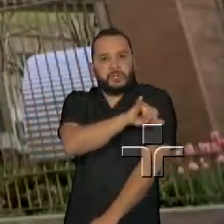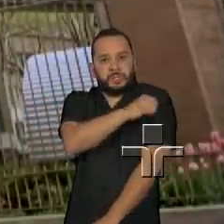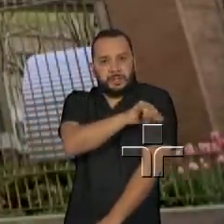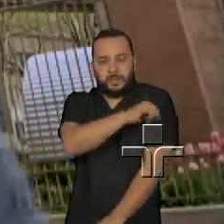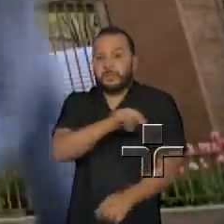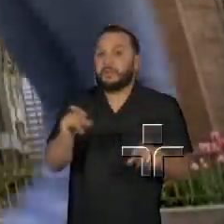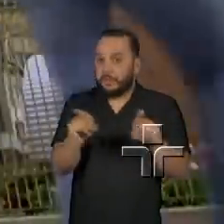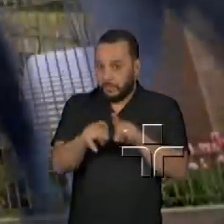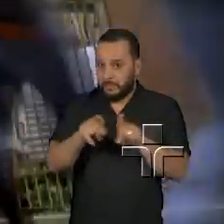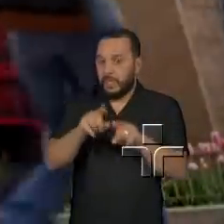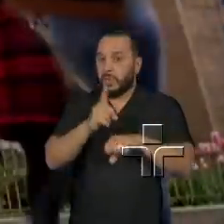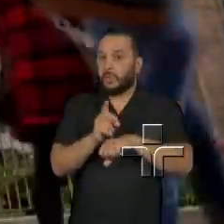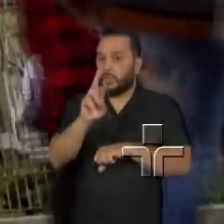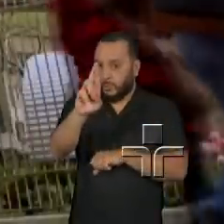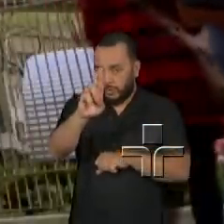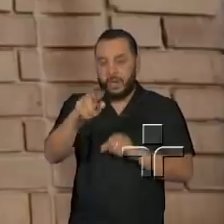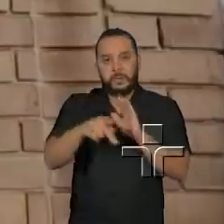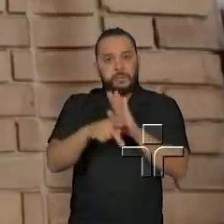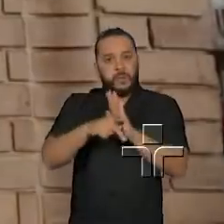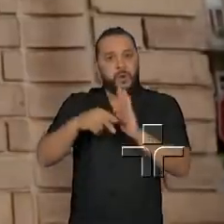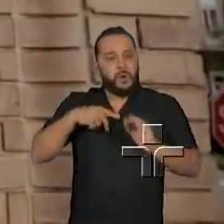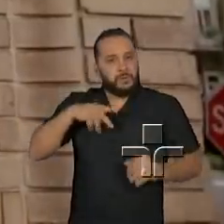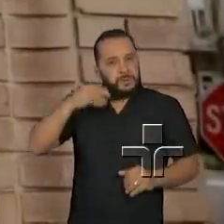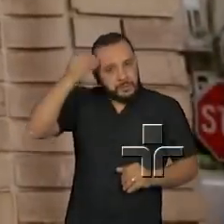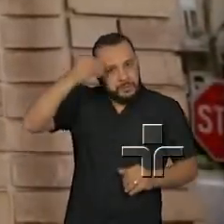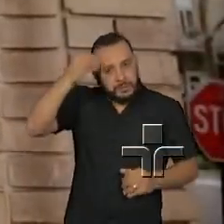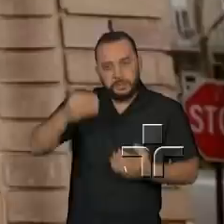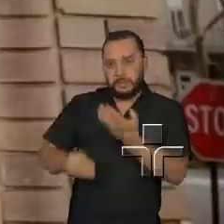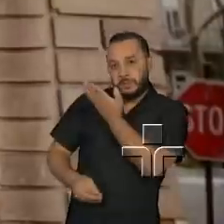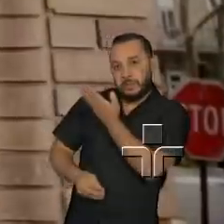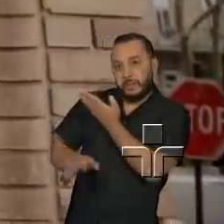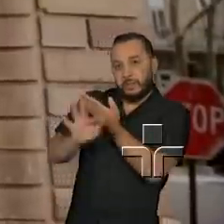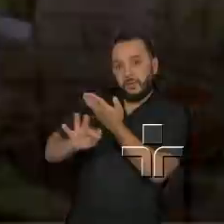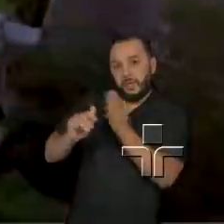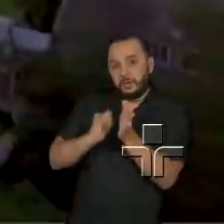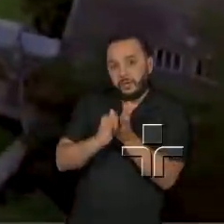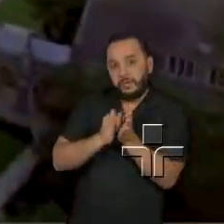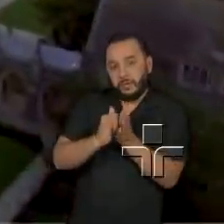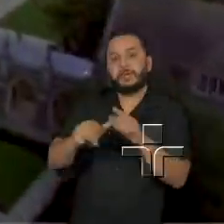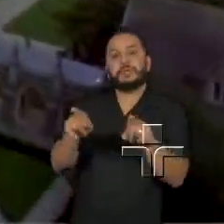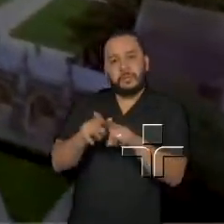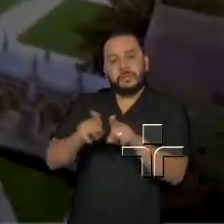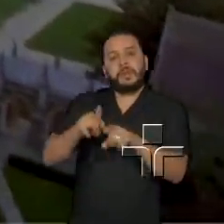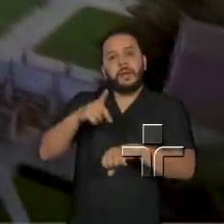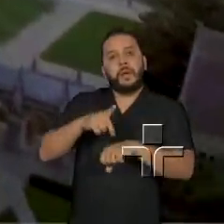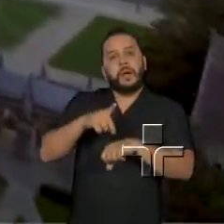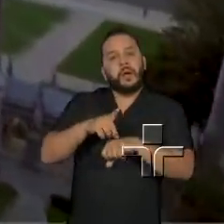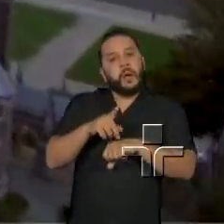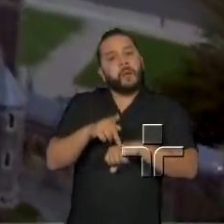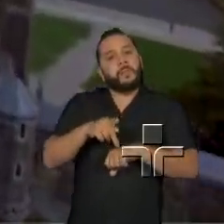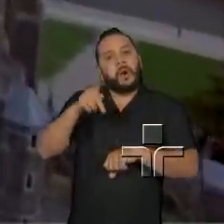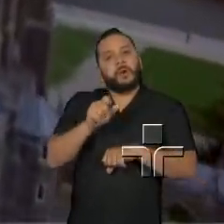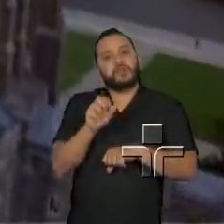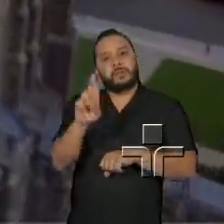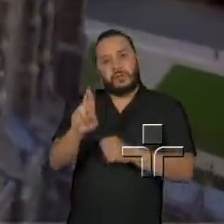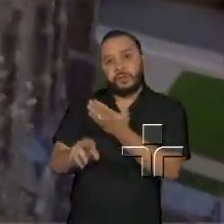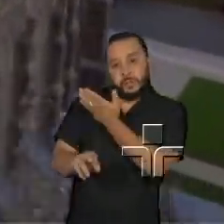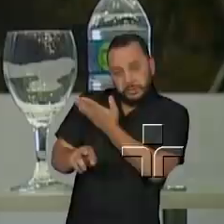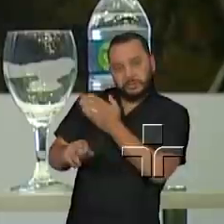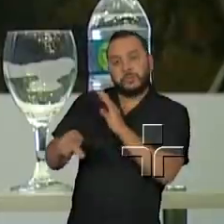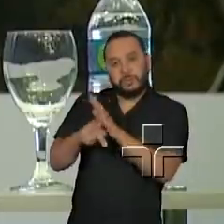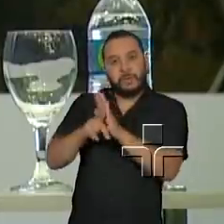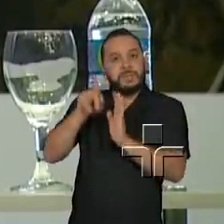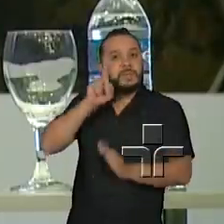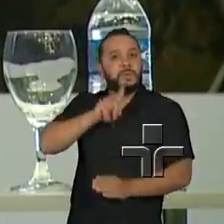seguida, completou doutorado em Neurociências pela Rockefeller University, em Nova York, e pós-doutorado na Duke University, na Carolina do